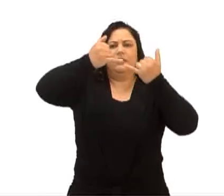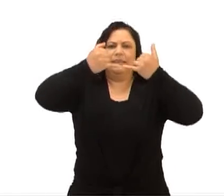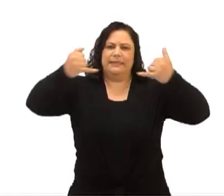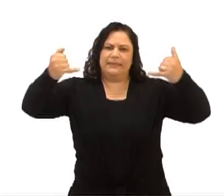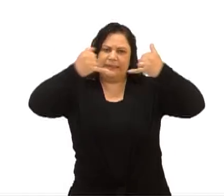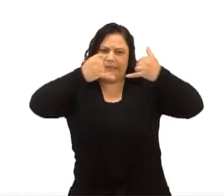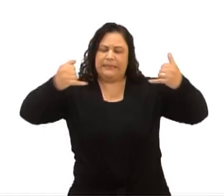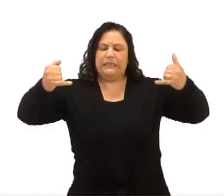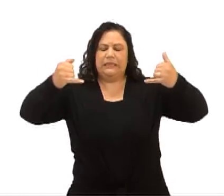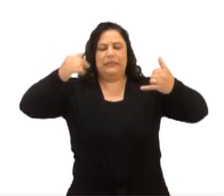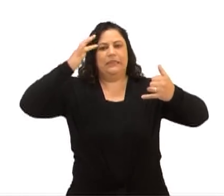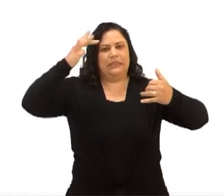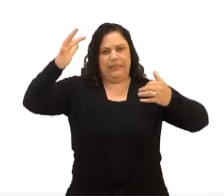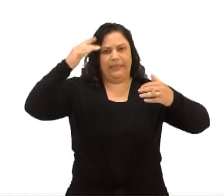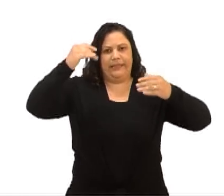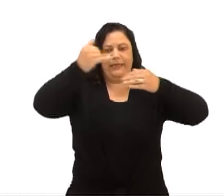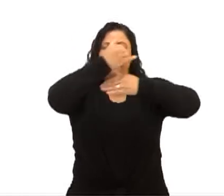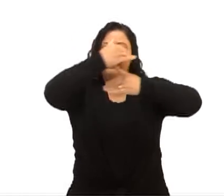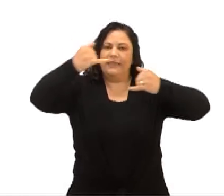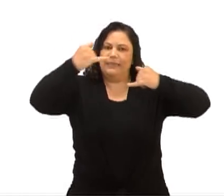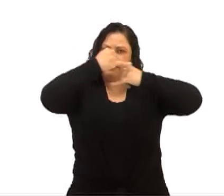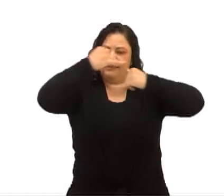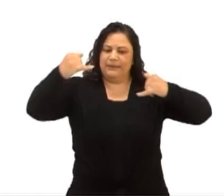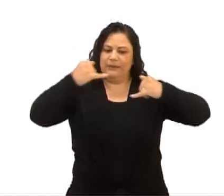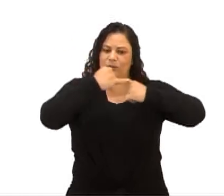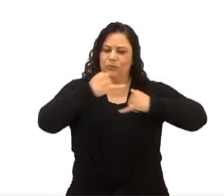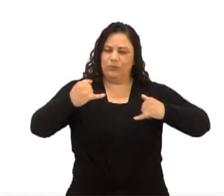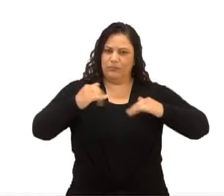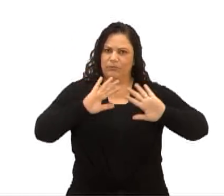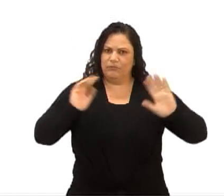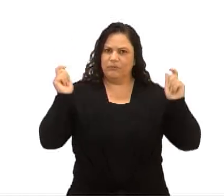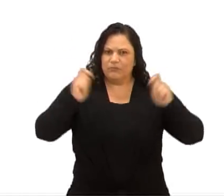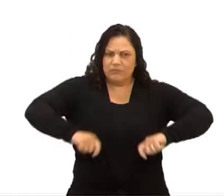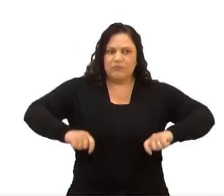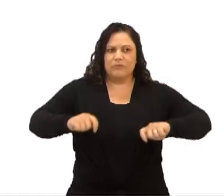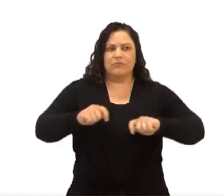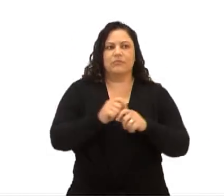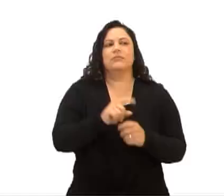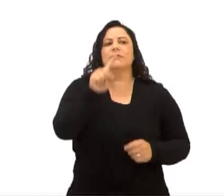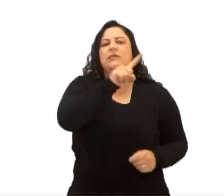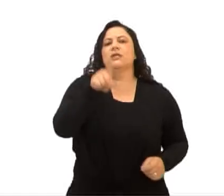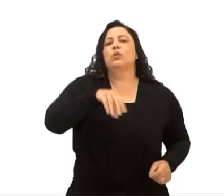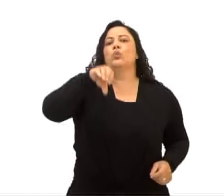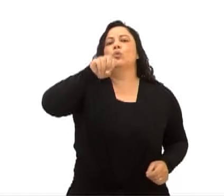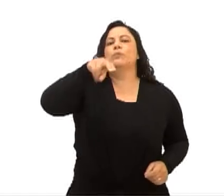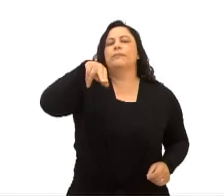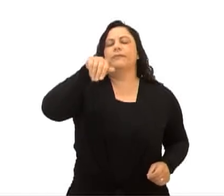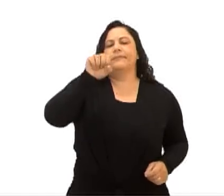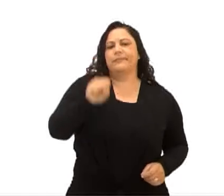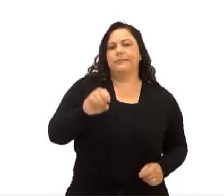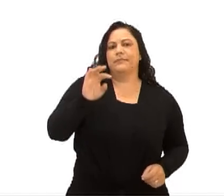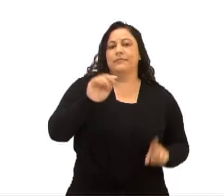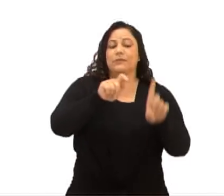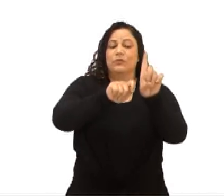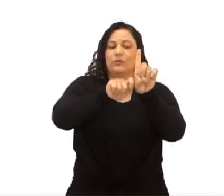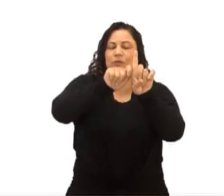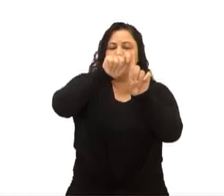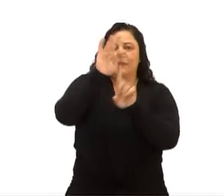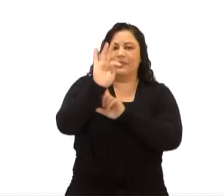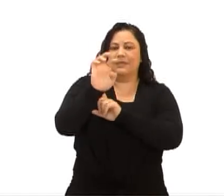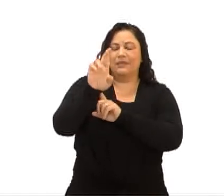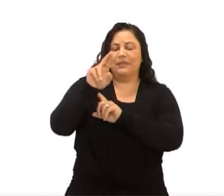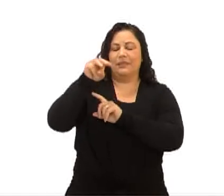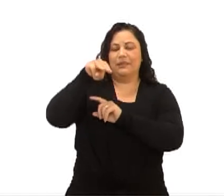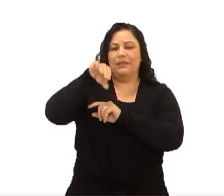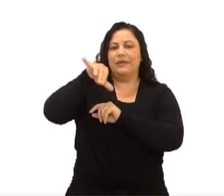elas também contribuem para demarcar as zonas térmicas. Então vejam lá, ó, por causa da inclinação do eixo